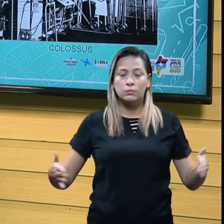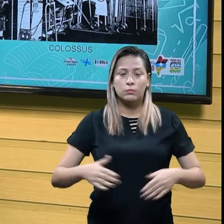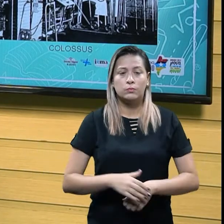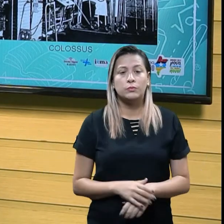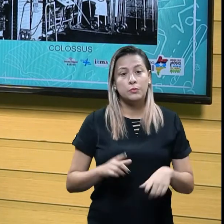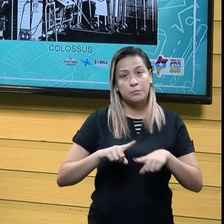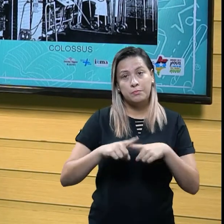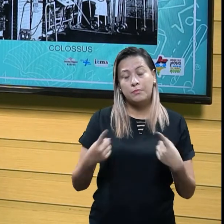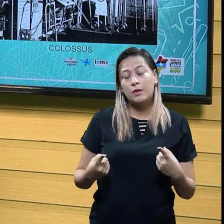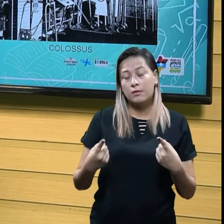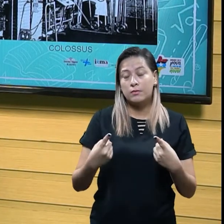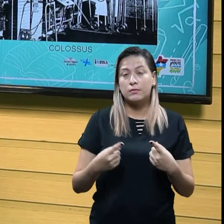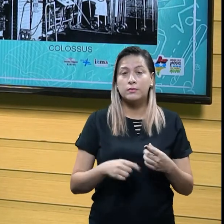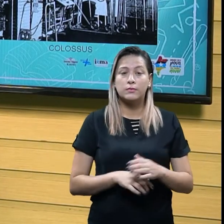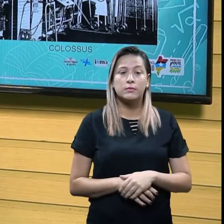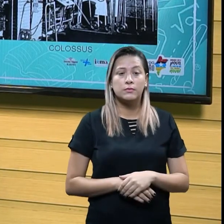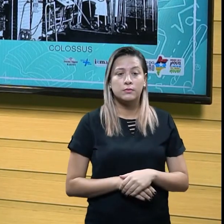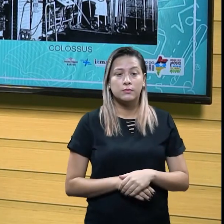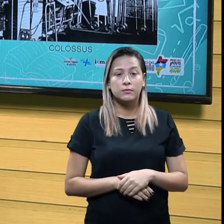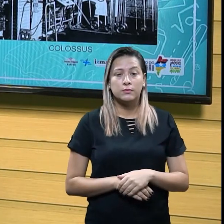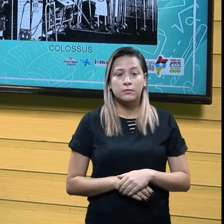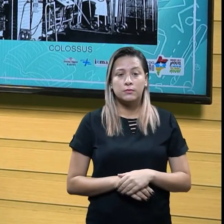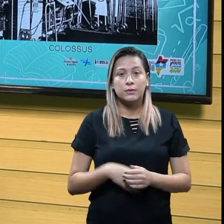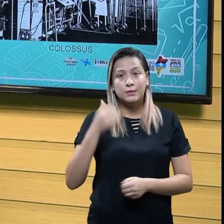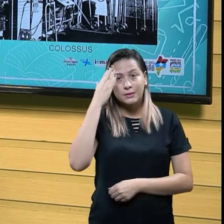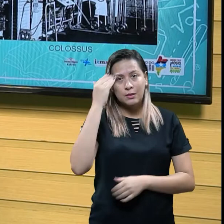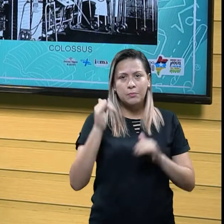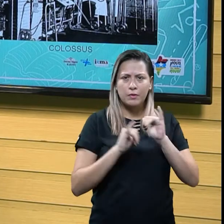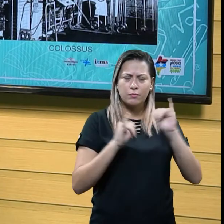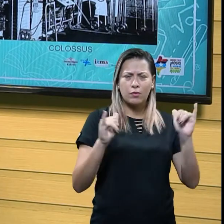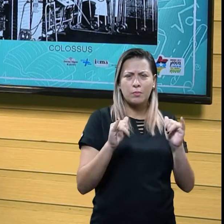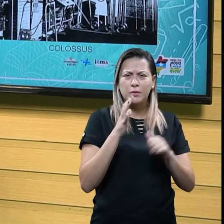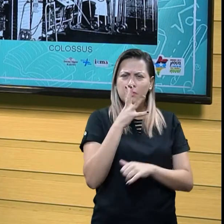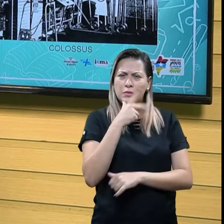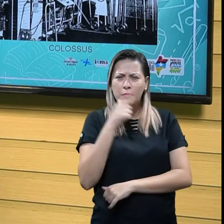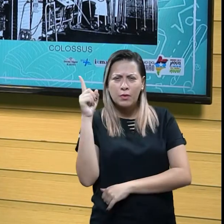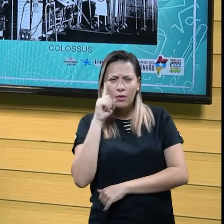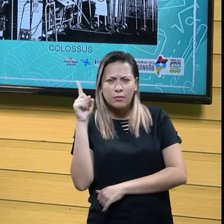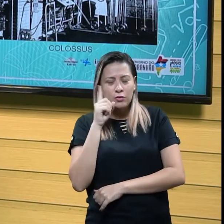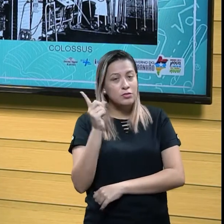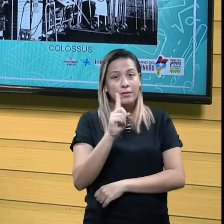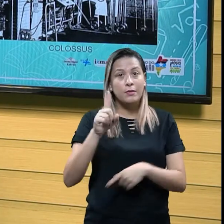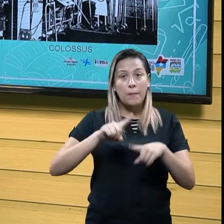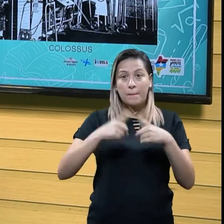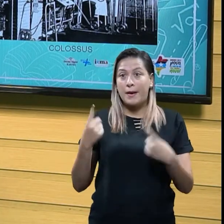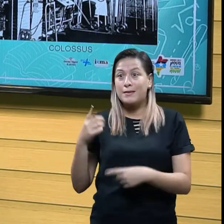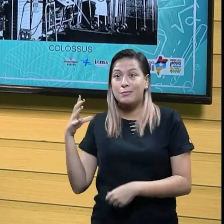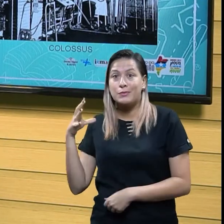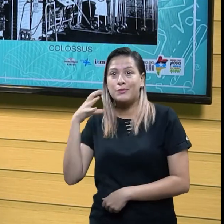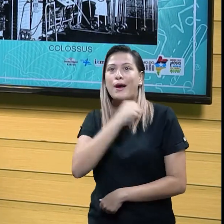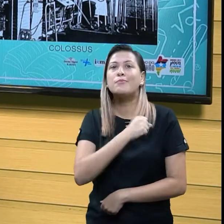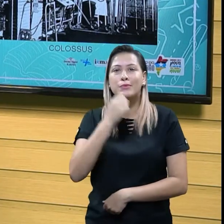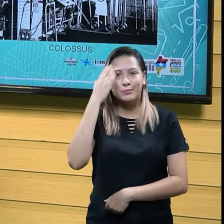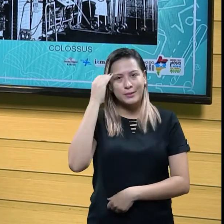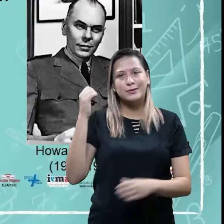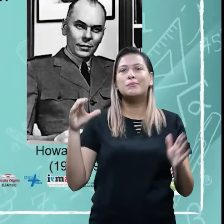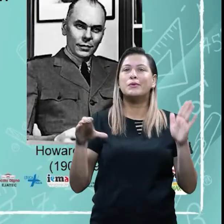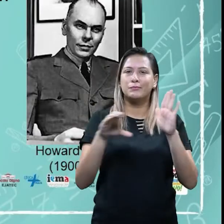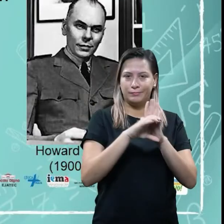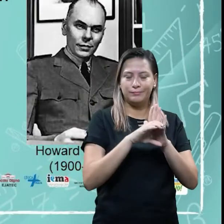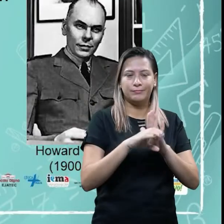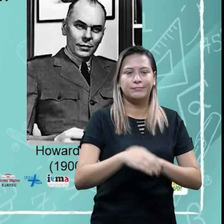a decodificação não demorava dias, mas demorava segundos para que fosse descoberto o